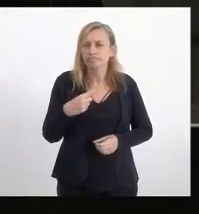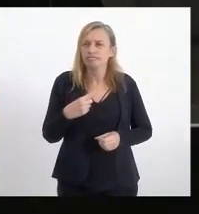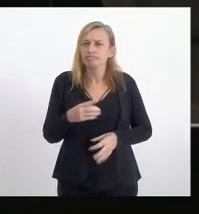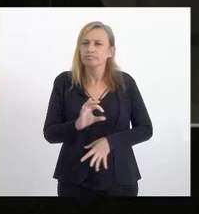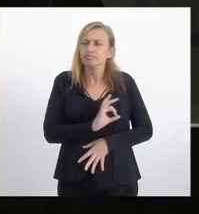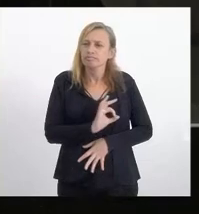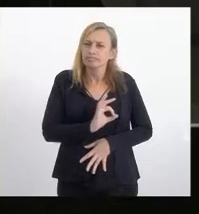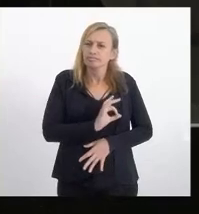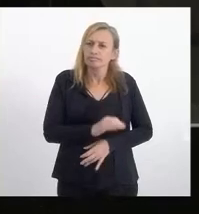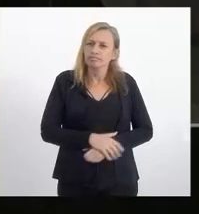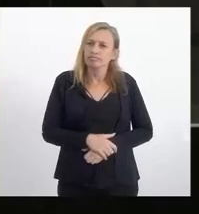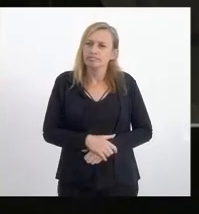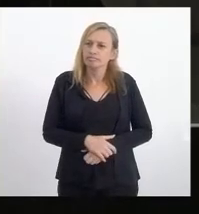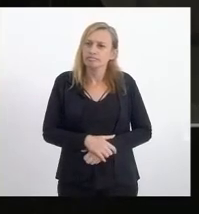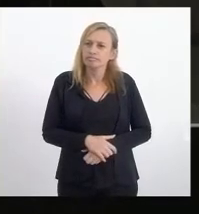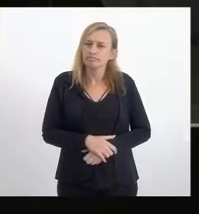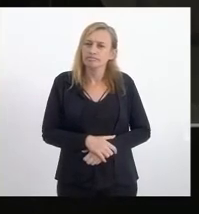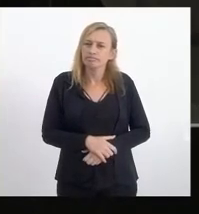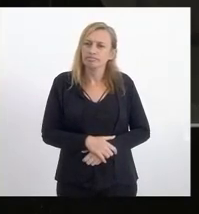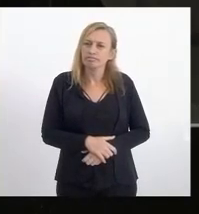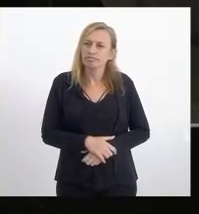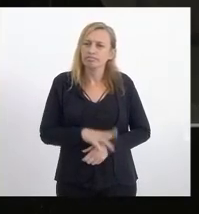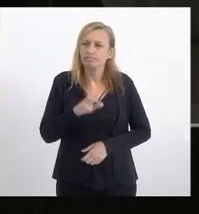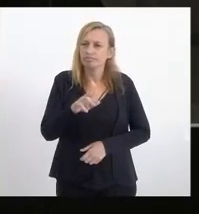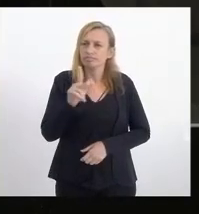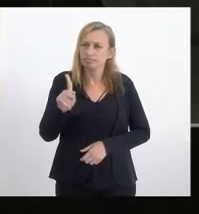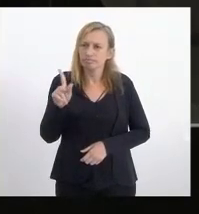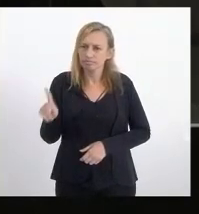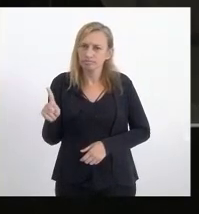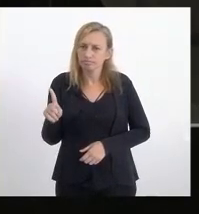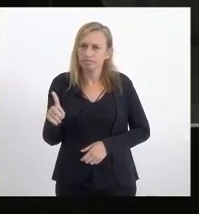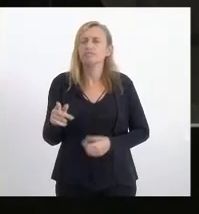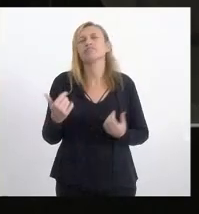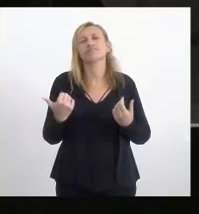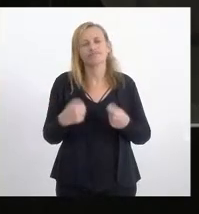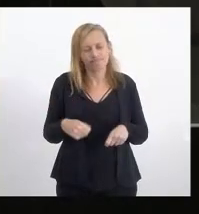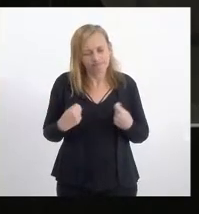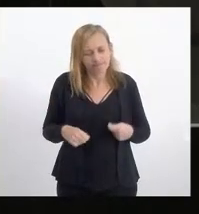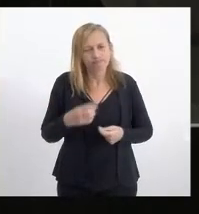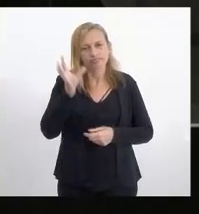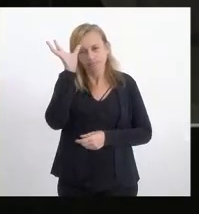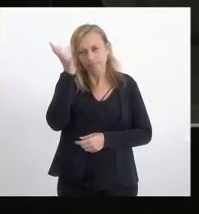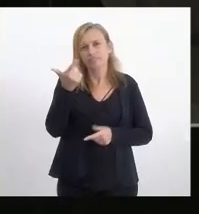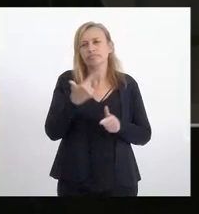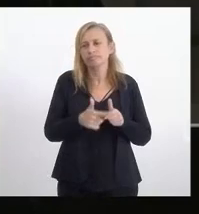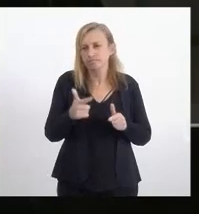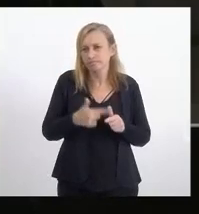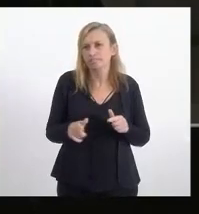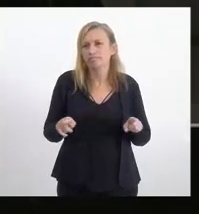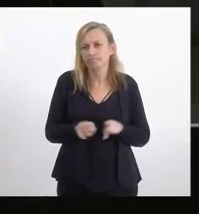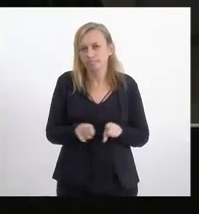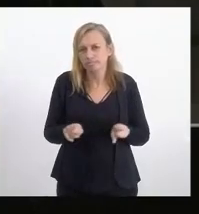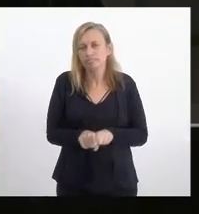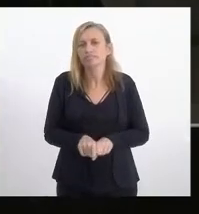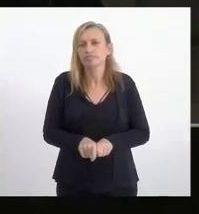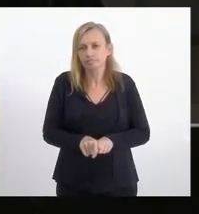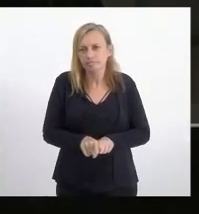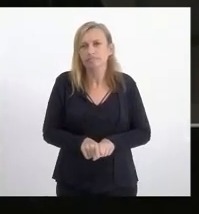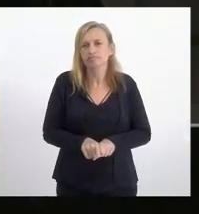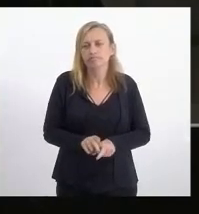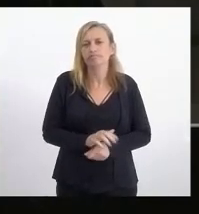policiais que estão na Azul Pepsi a gente precisa resolver essa questão nós